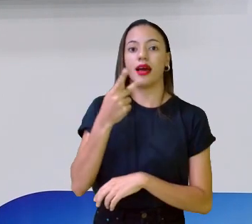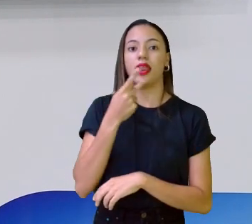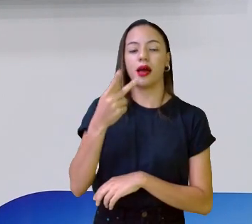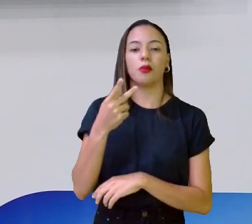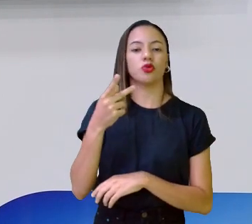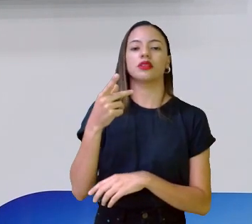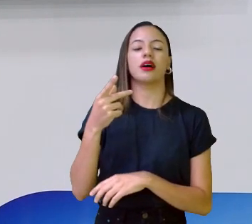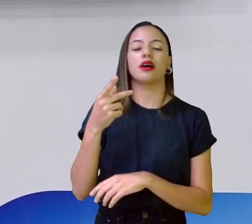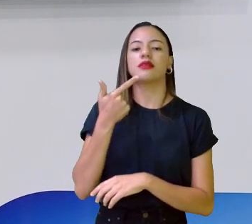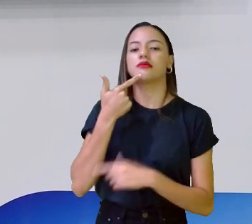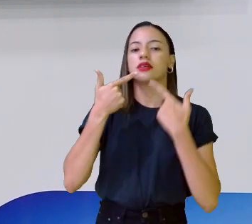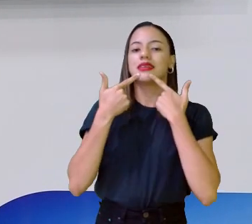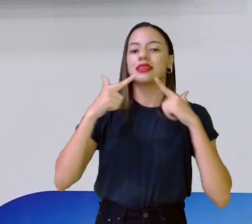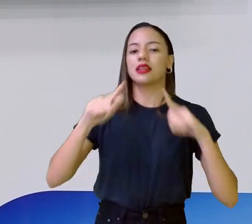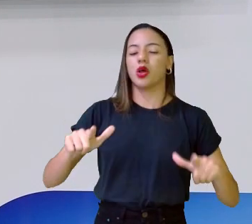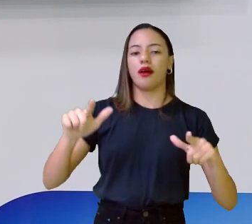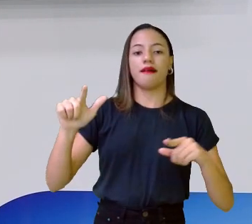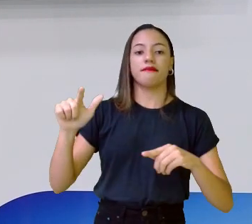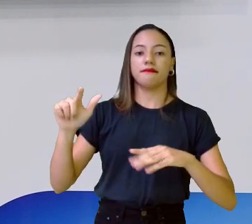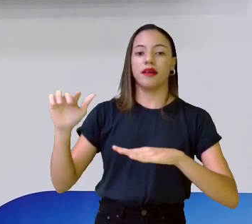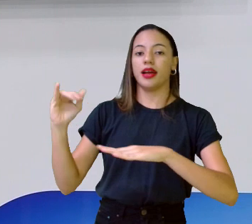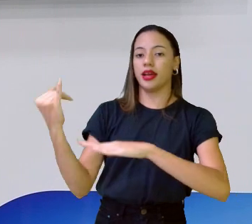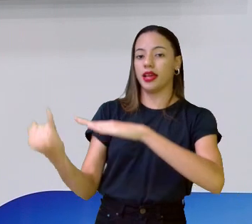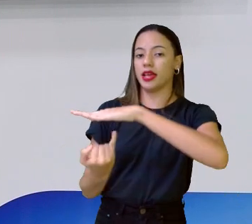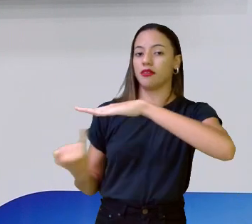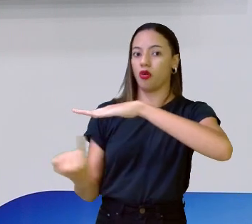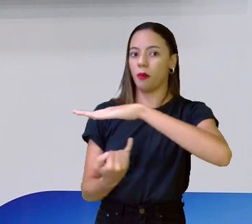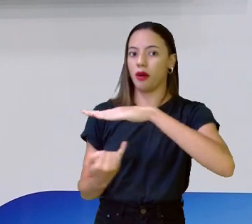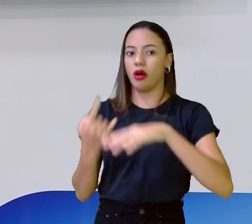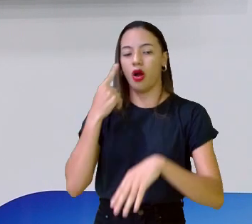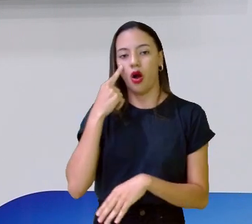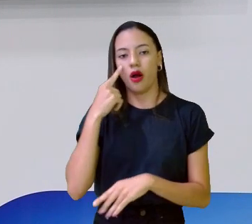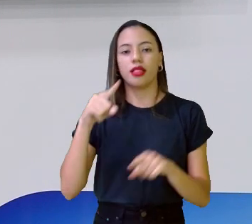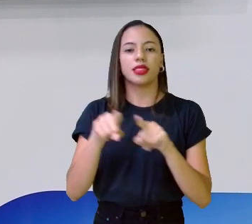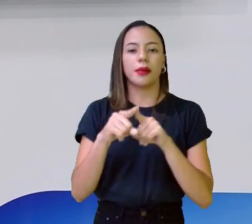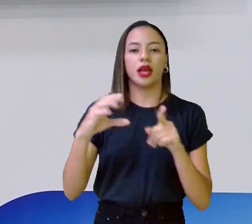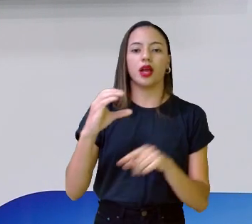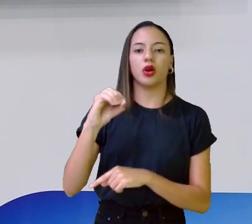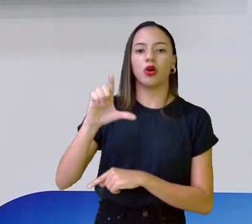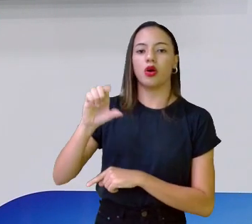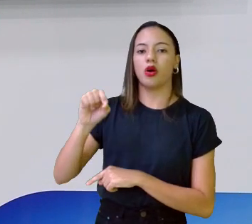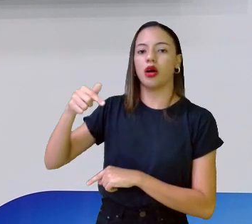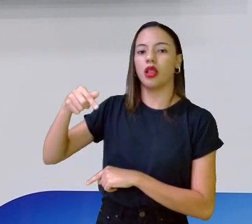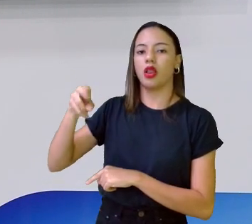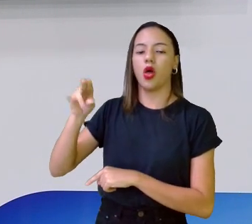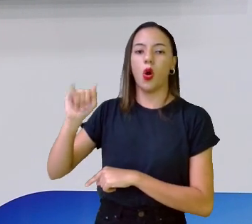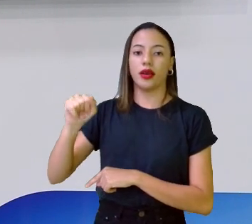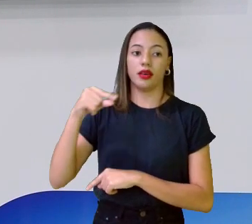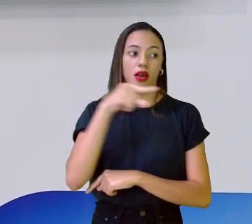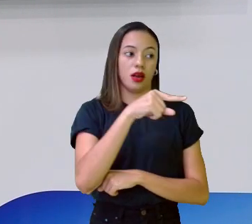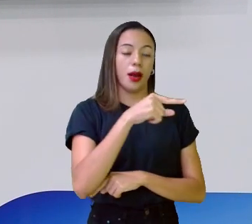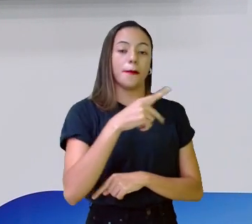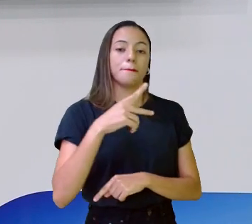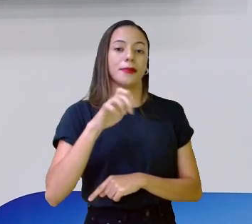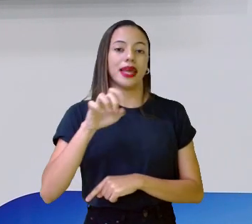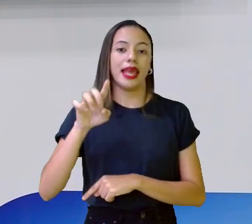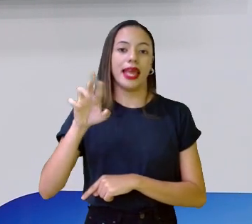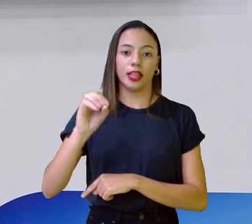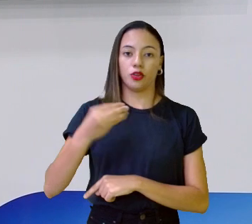linguagem informal, usando, né, a linguagem formal, a linguagem coloquial, Pedro vive às custas do